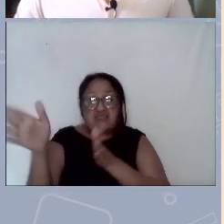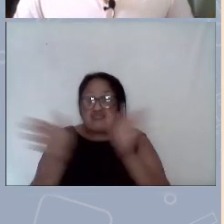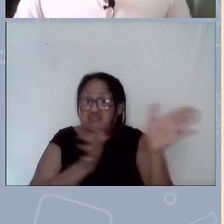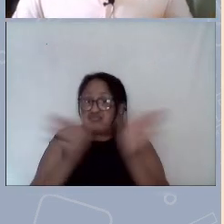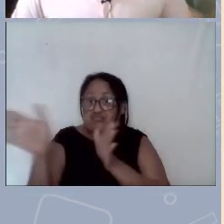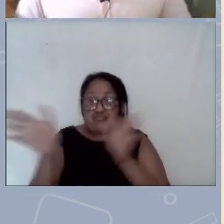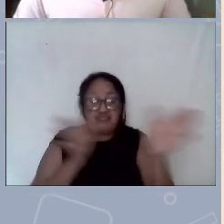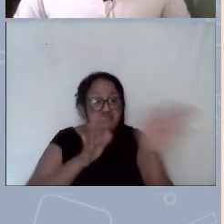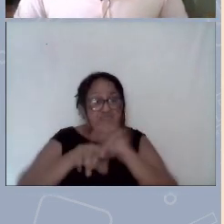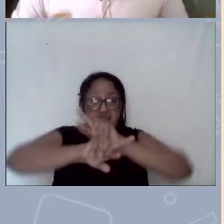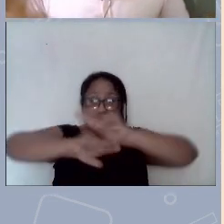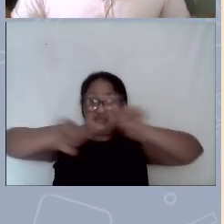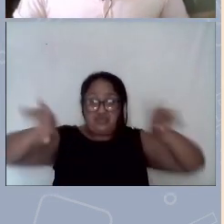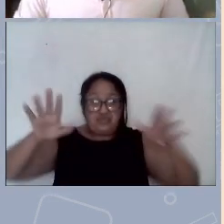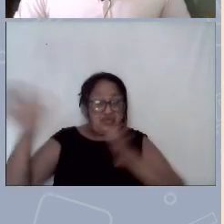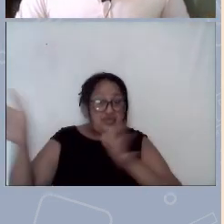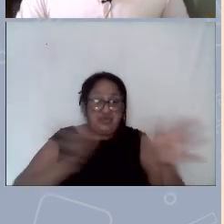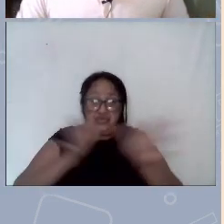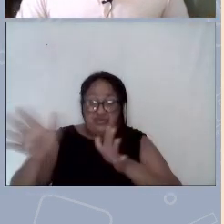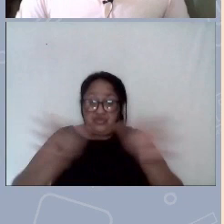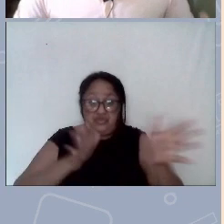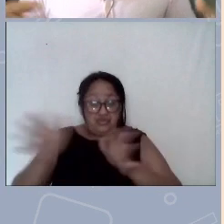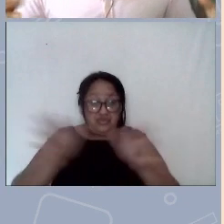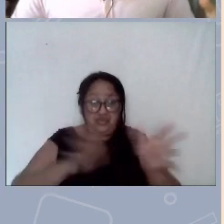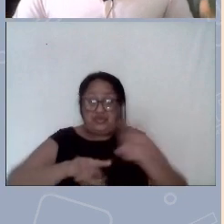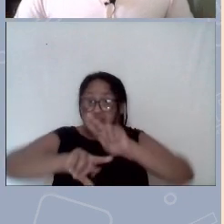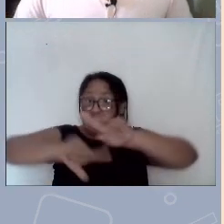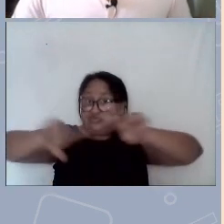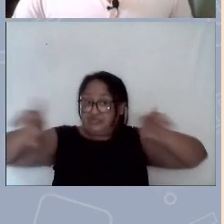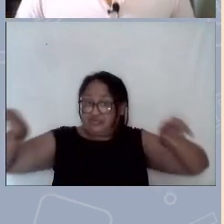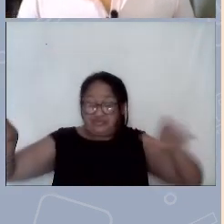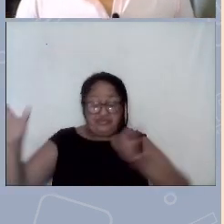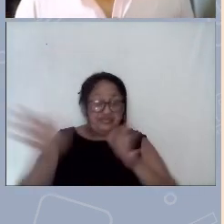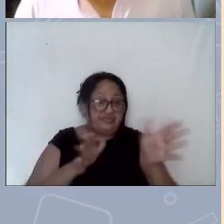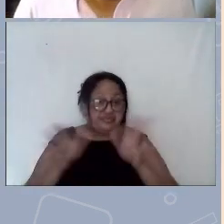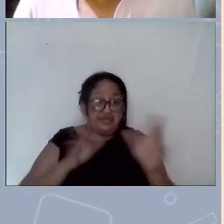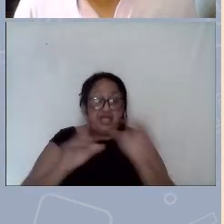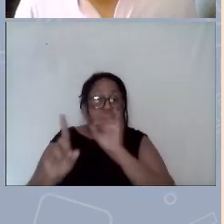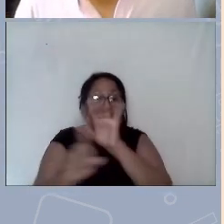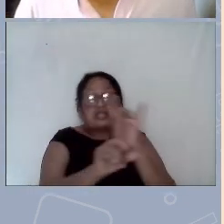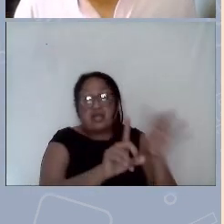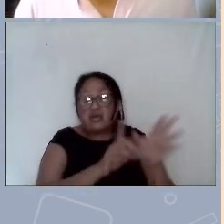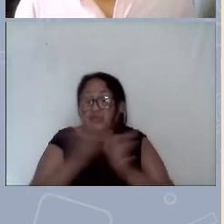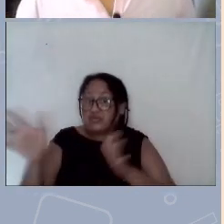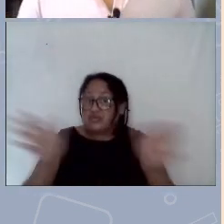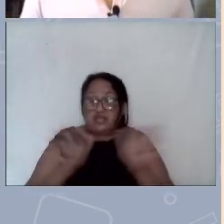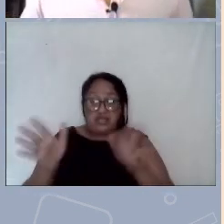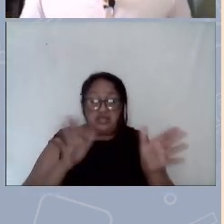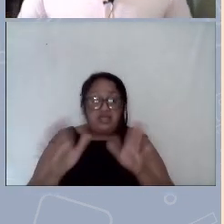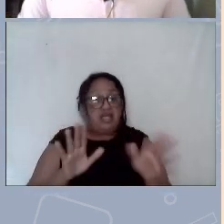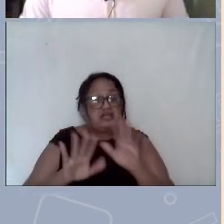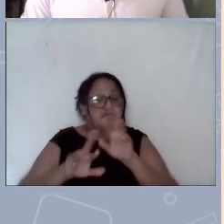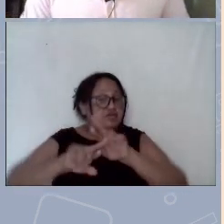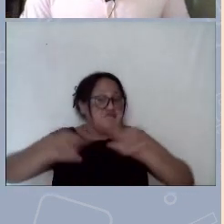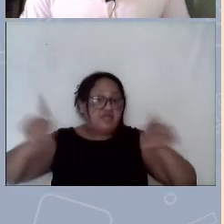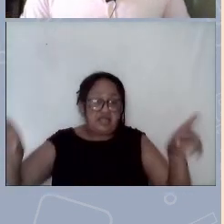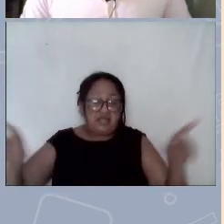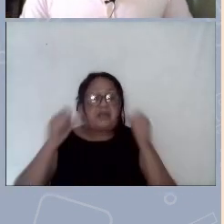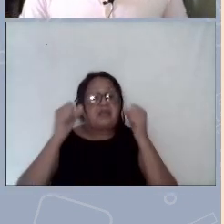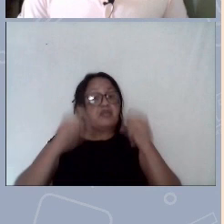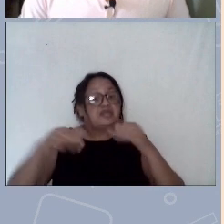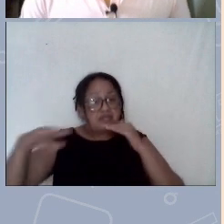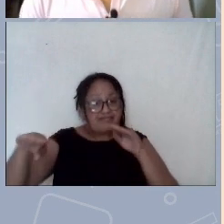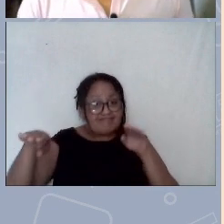variadas cada placa tectônica tem uma direção e uma velocidade variável podendo se chocar